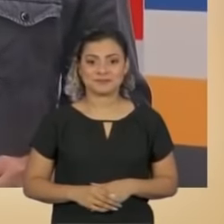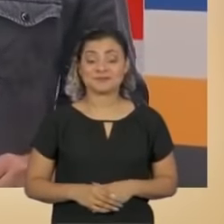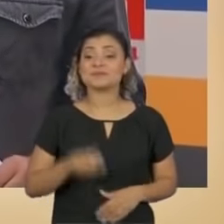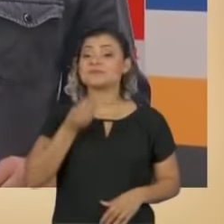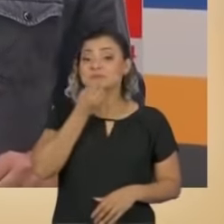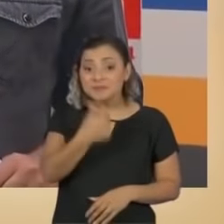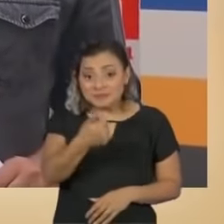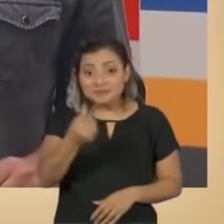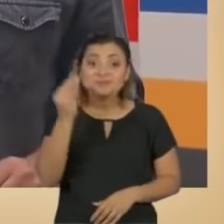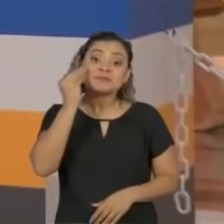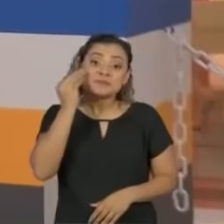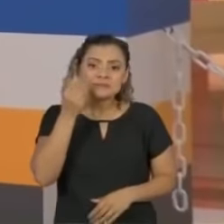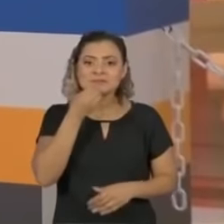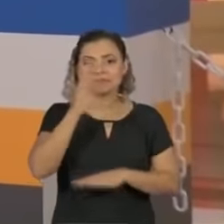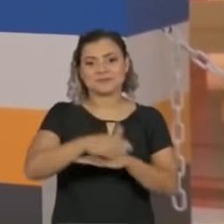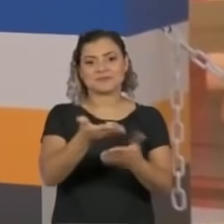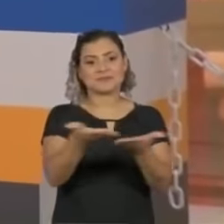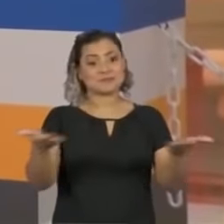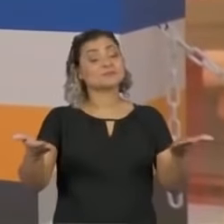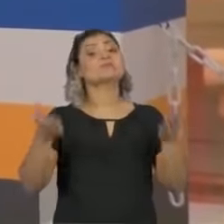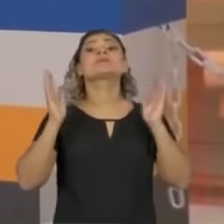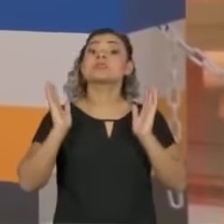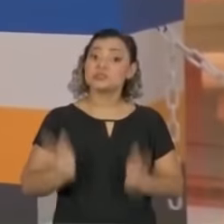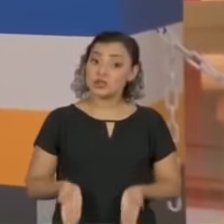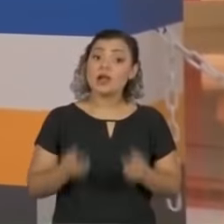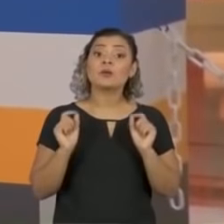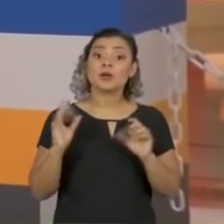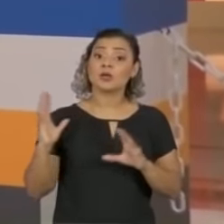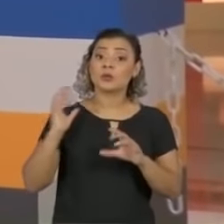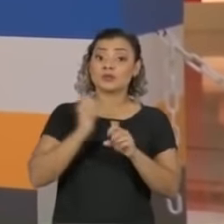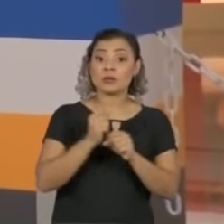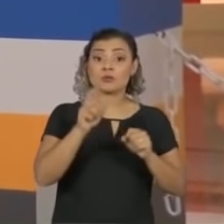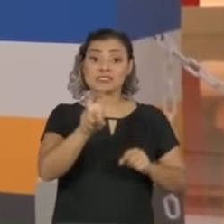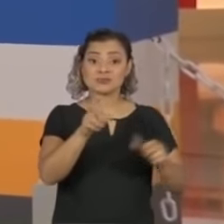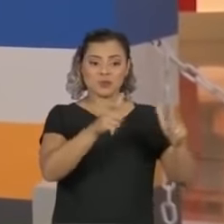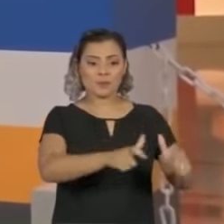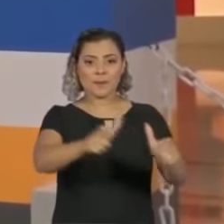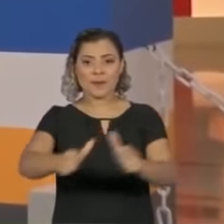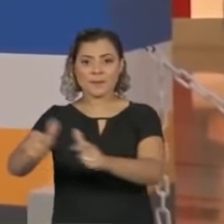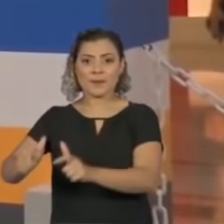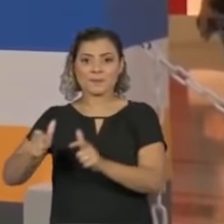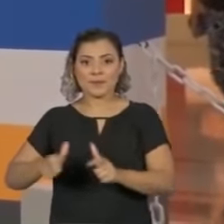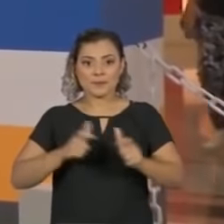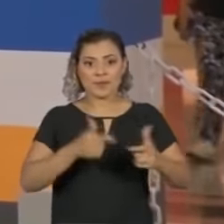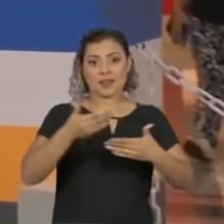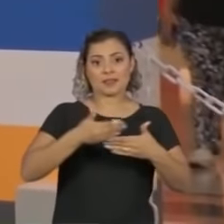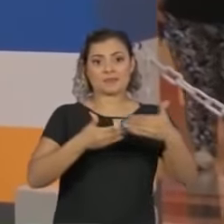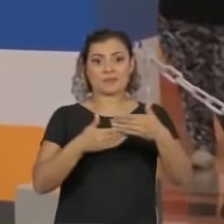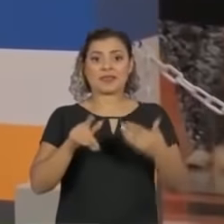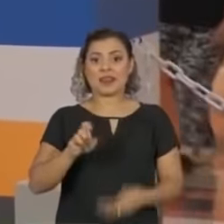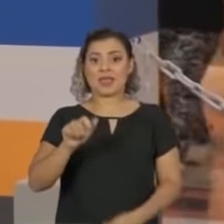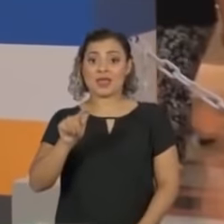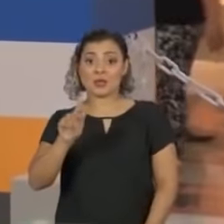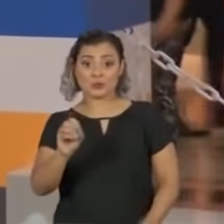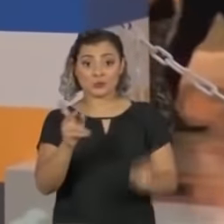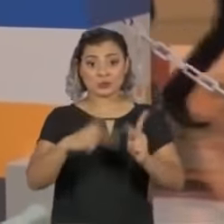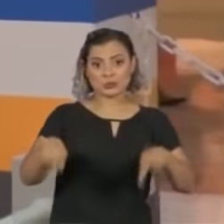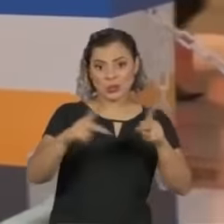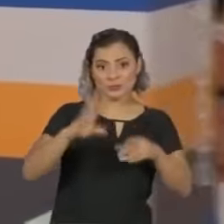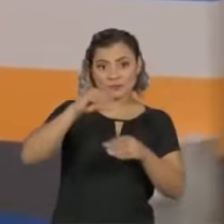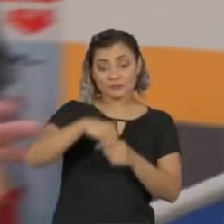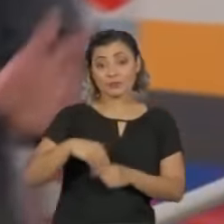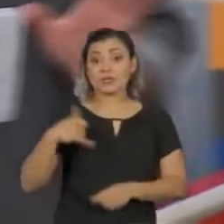Tudo bem, Joyce? Boa tarde para você, boa tarde a todos. Pois é, ao todo são 5 espaços montados aqui no Lego City. É um local destinado para crianças de